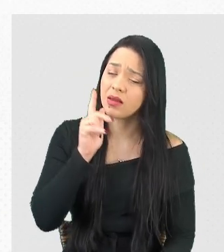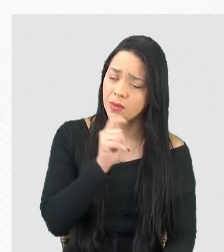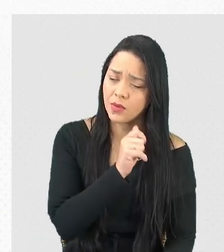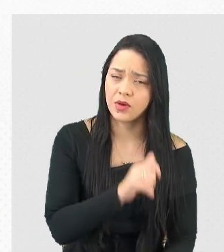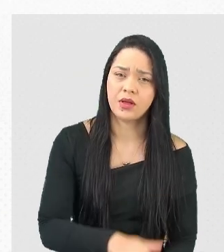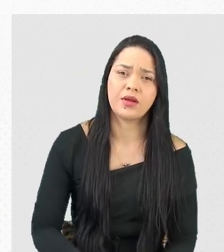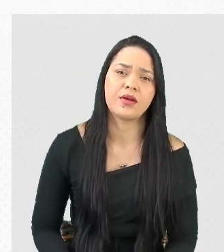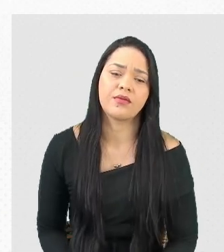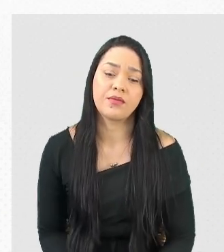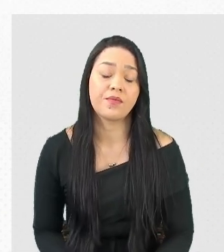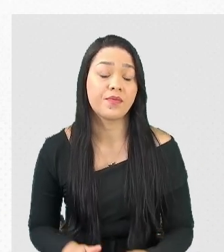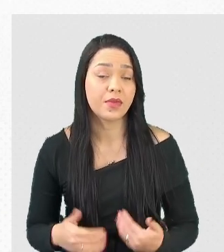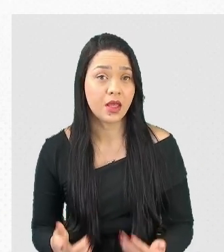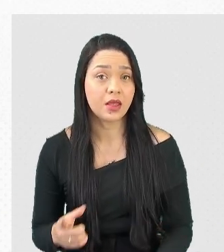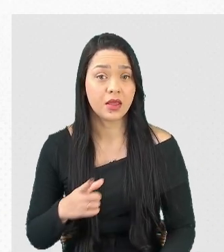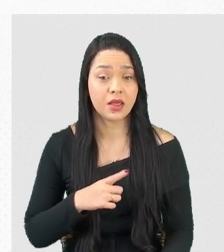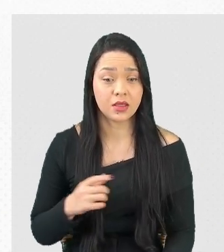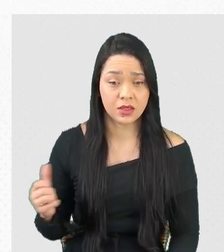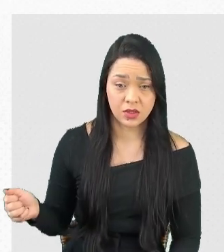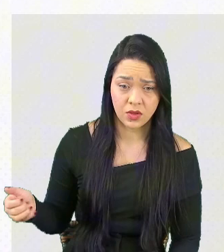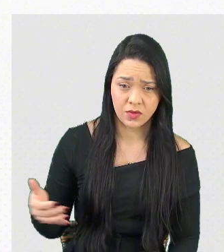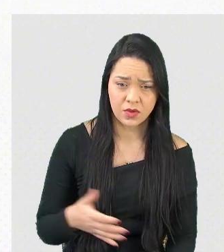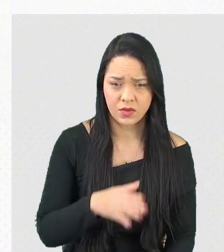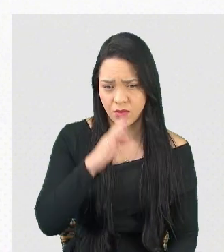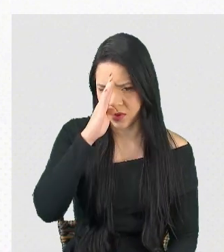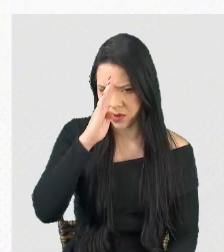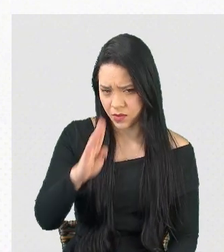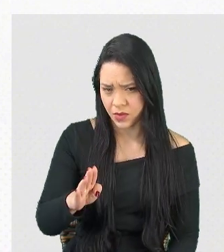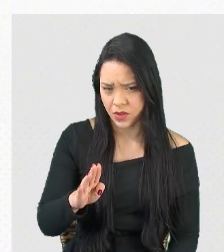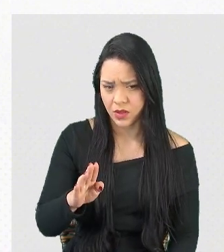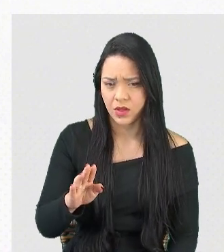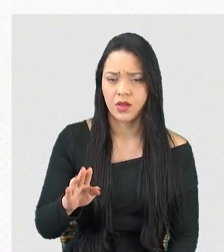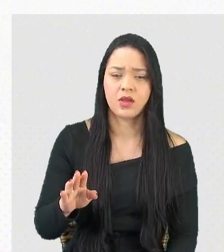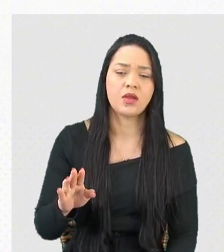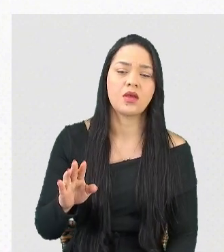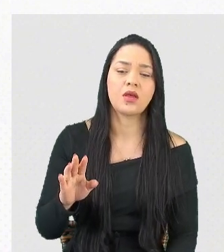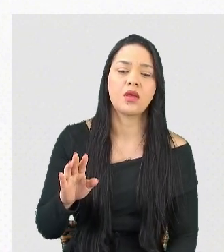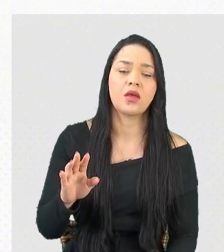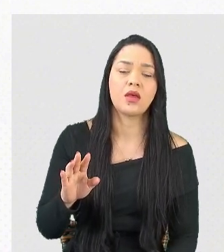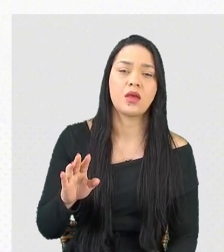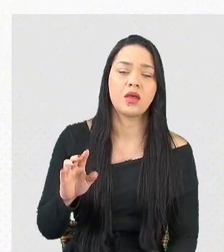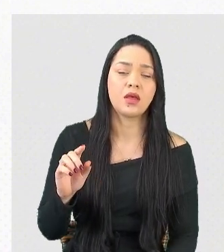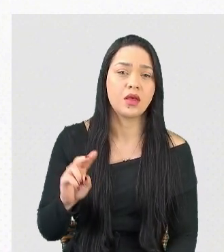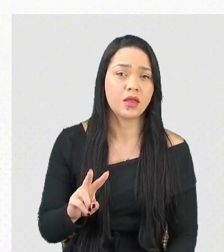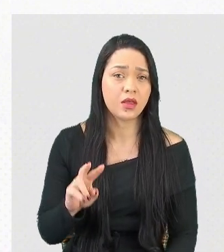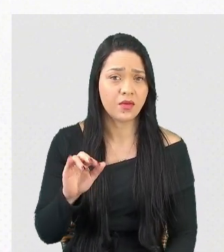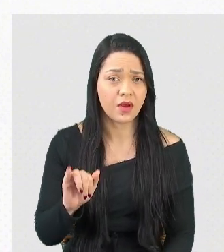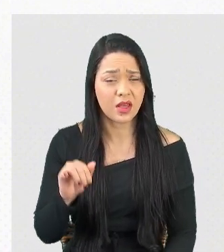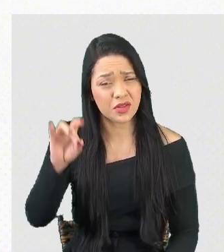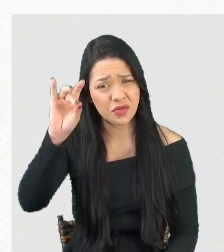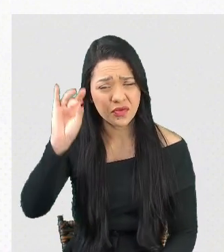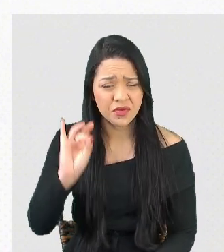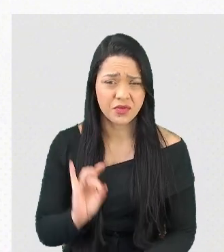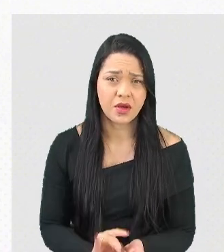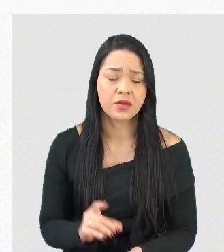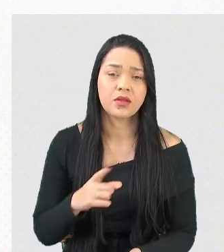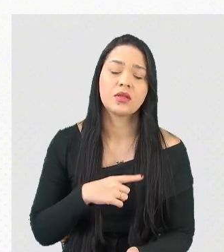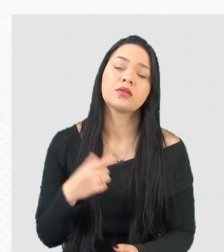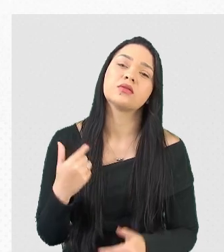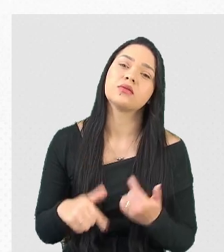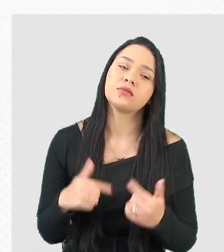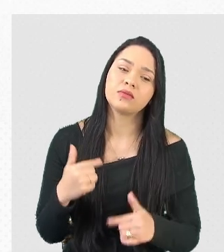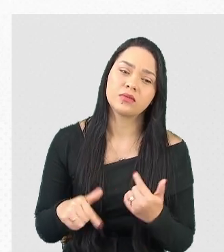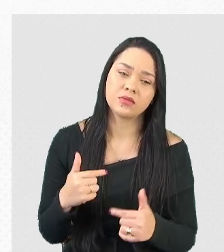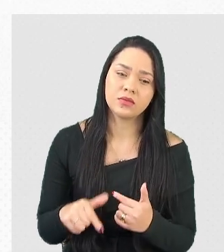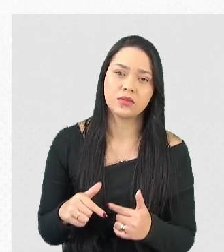de fiar spin engine, que ela vai, de fato, fazer esse trabalho de uma mão, de um braço humano, né, 10